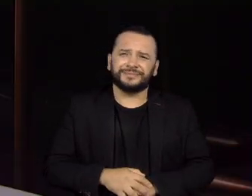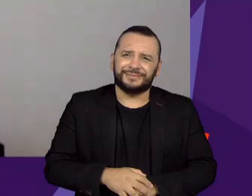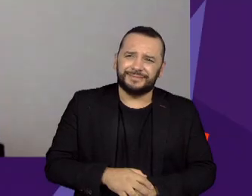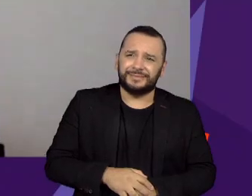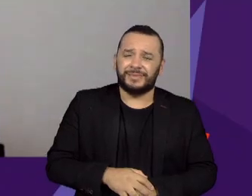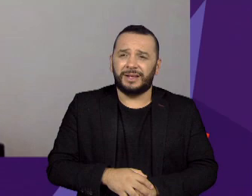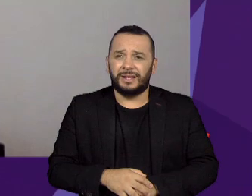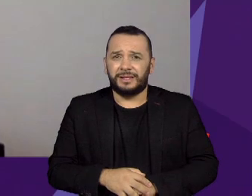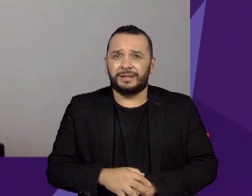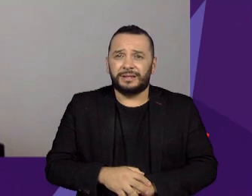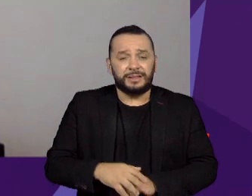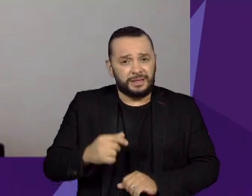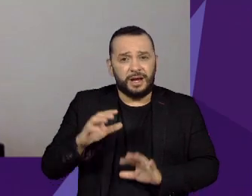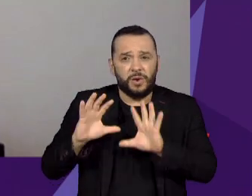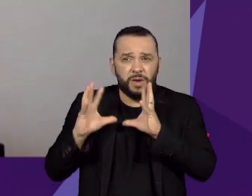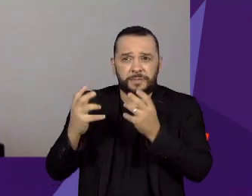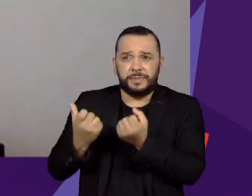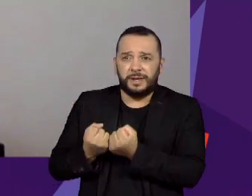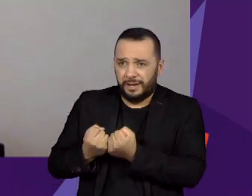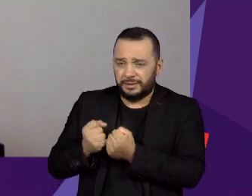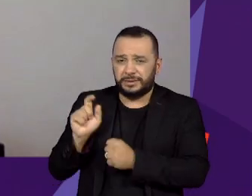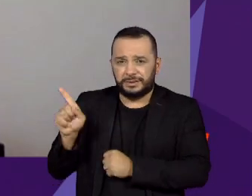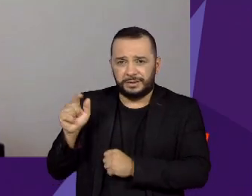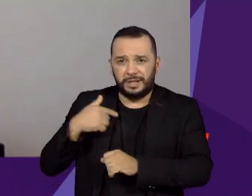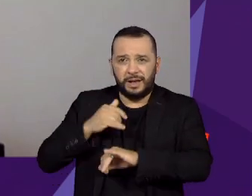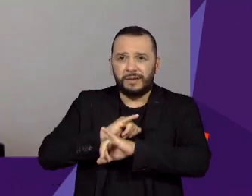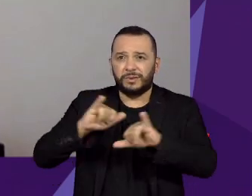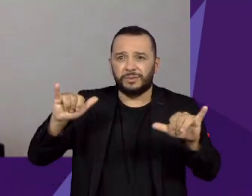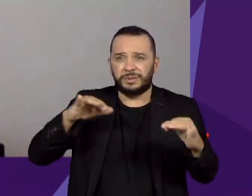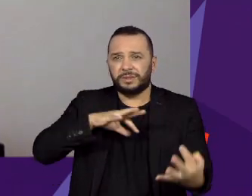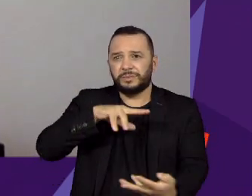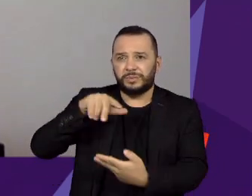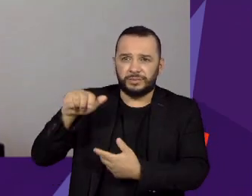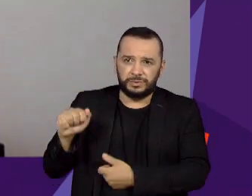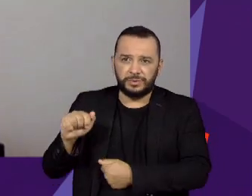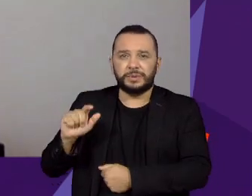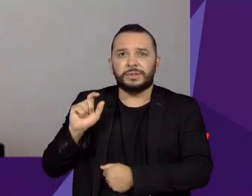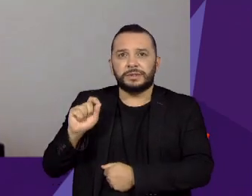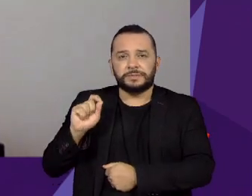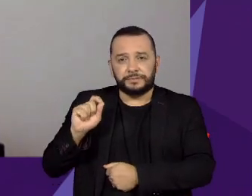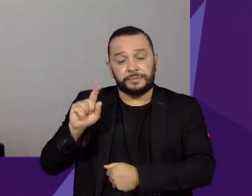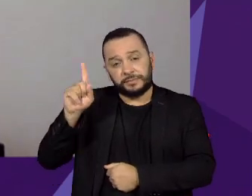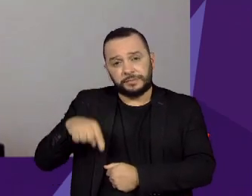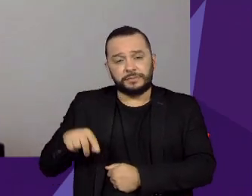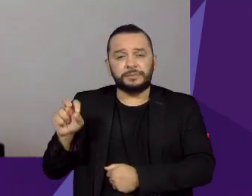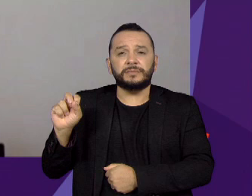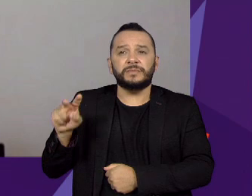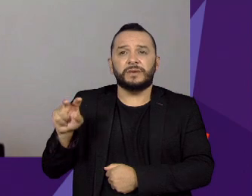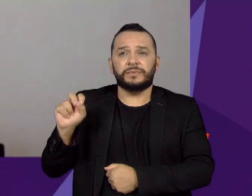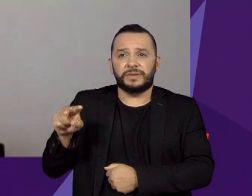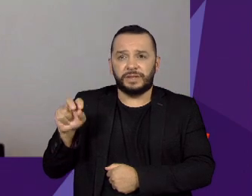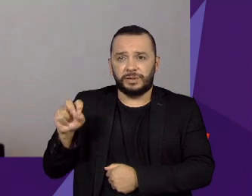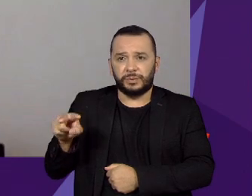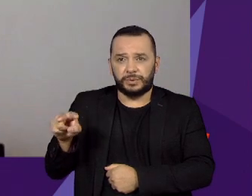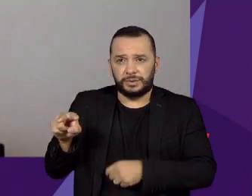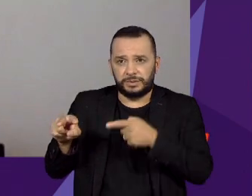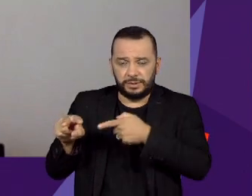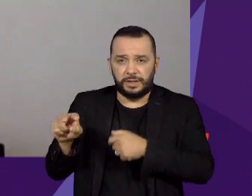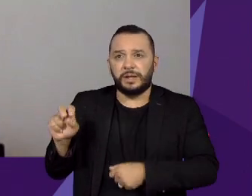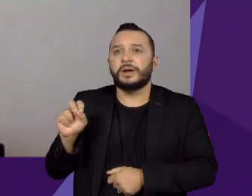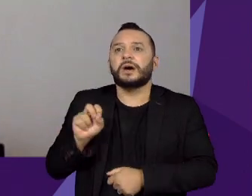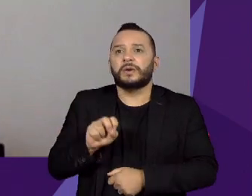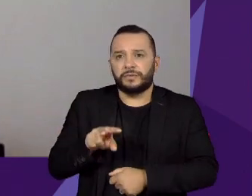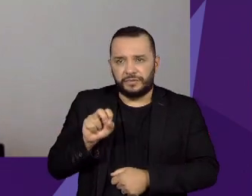que quando a Organização Mundial de Saúde anuncia para o mundo, ela anuncia assim, olha, é um vírus da